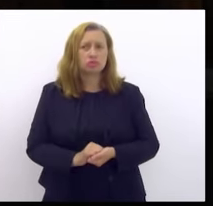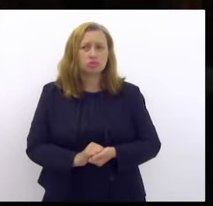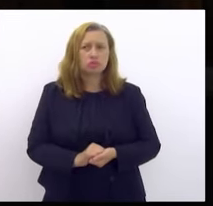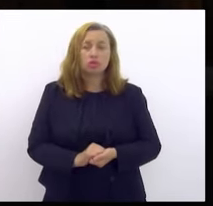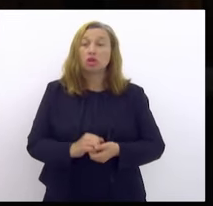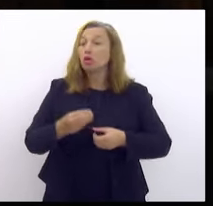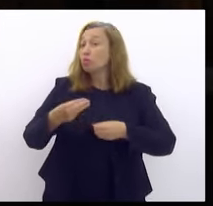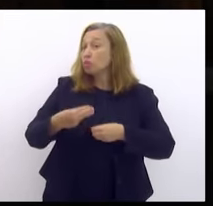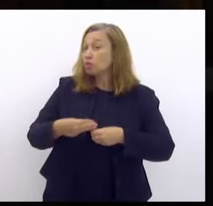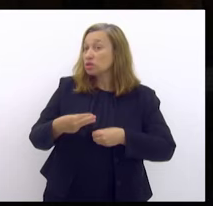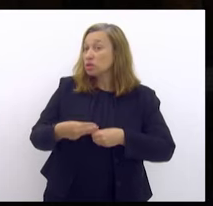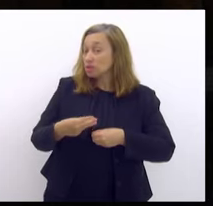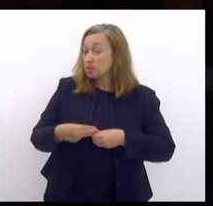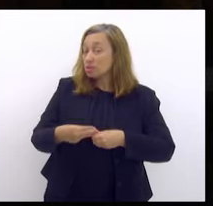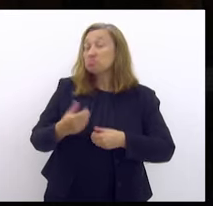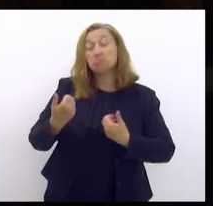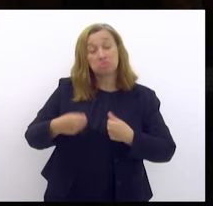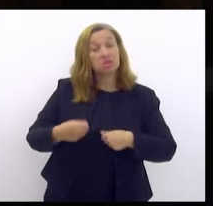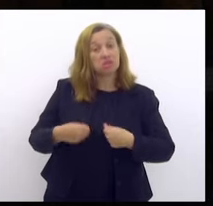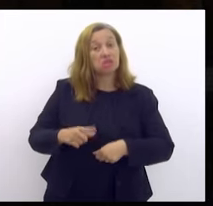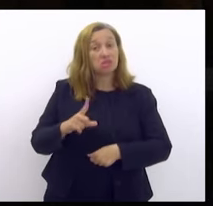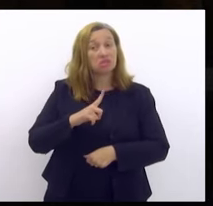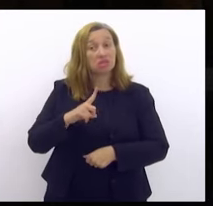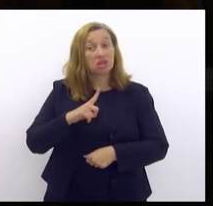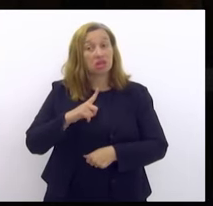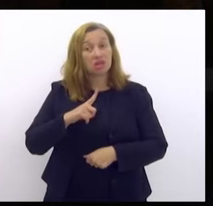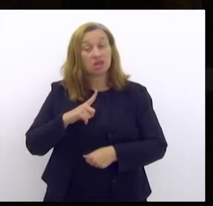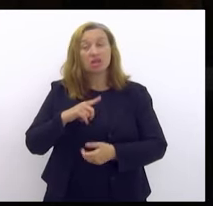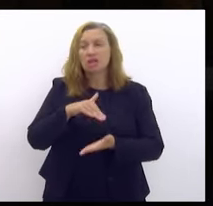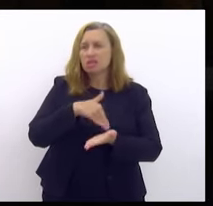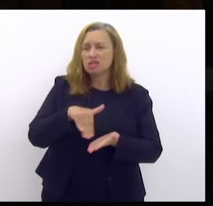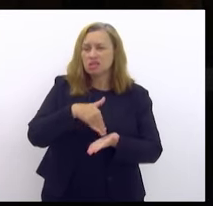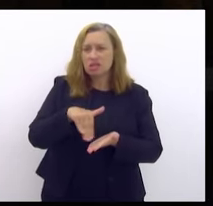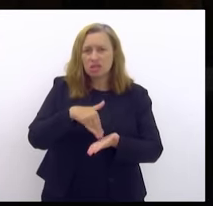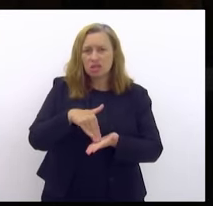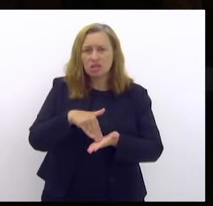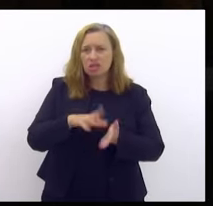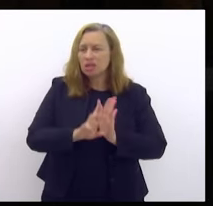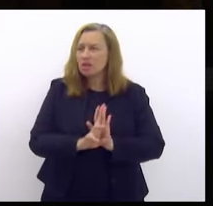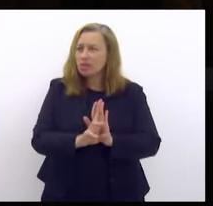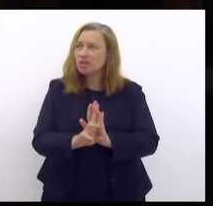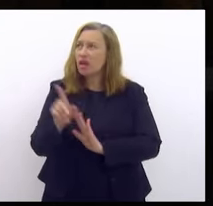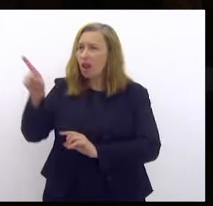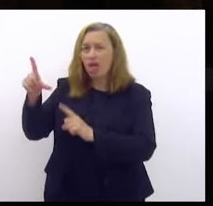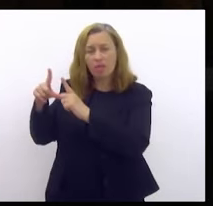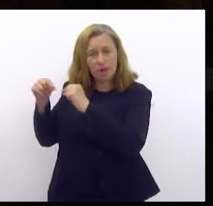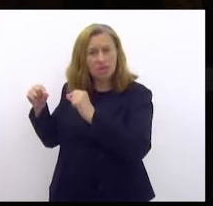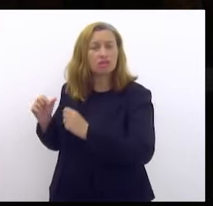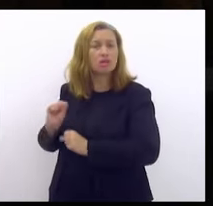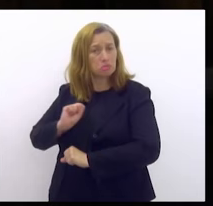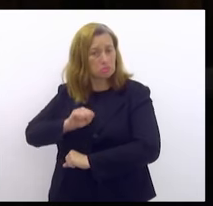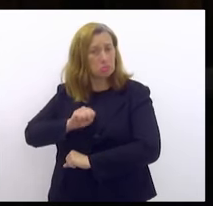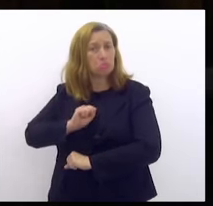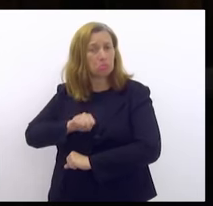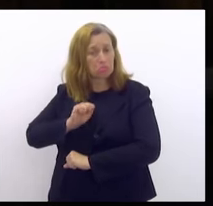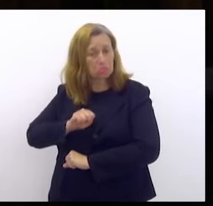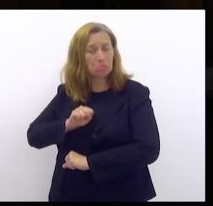inclusive municípios, deveriam ter secretarias de representação em Brasília.